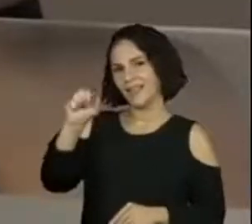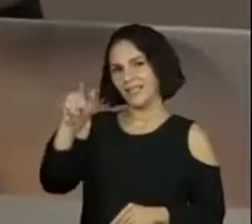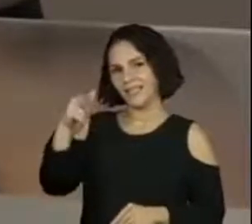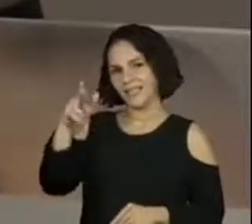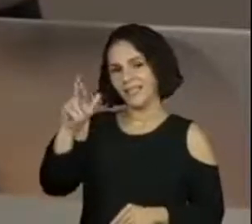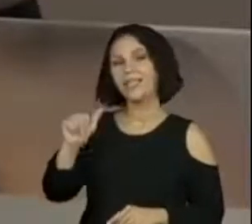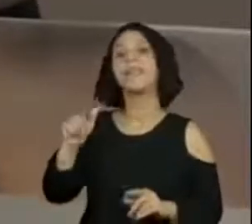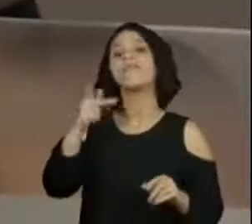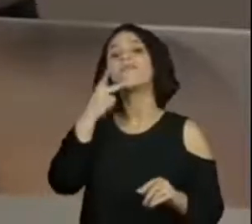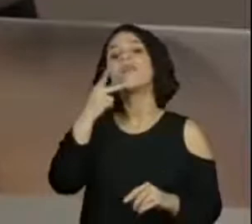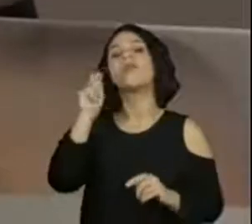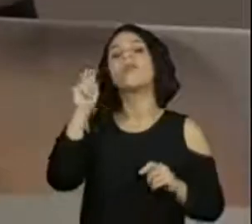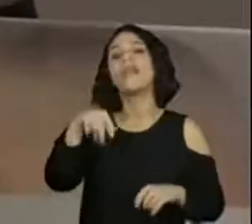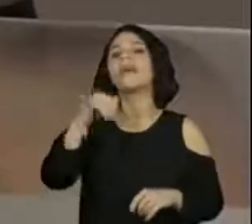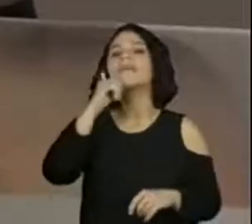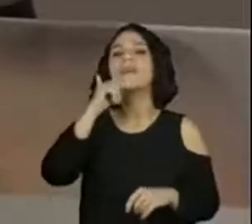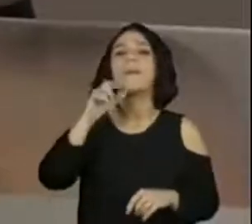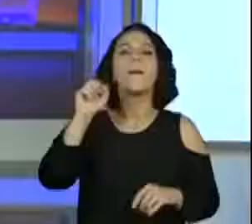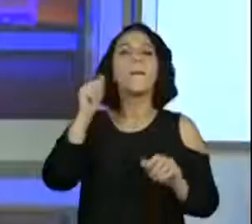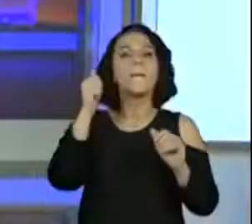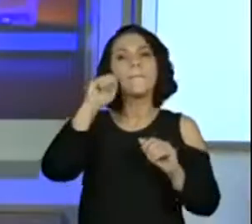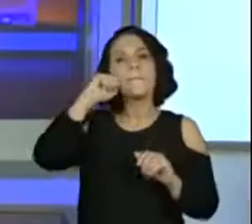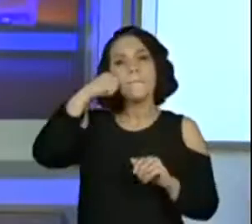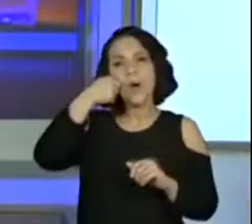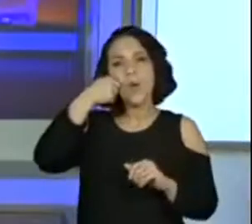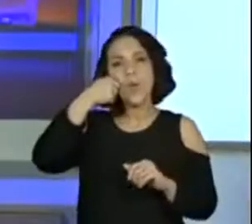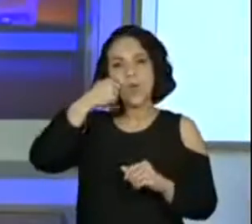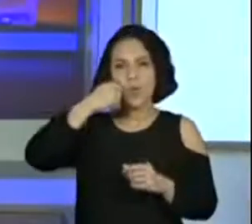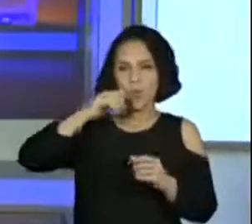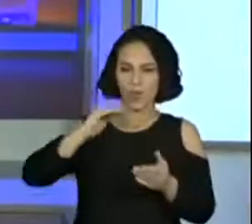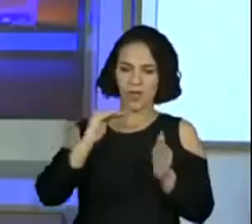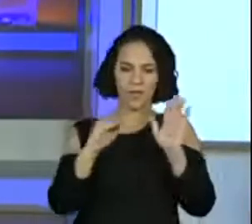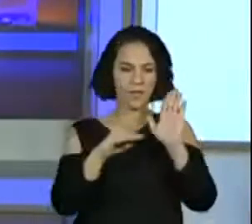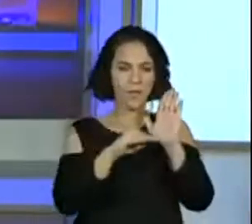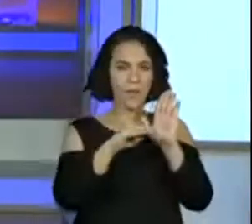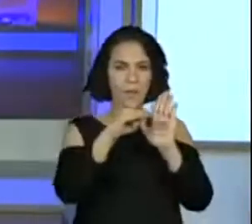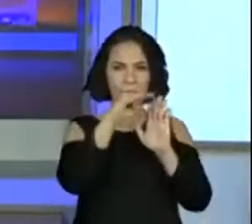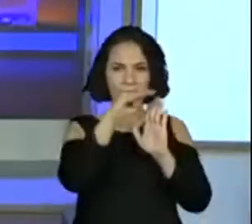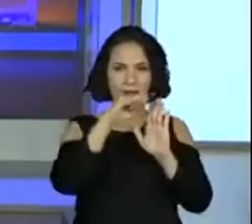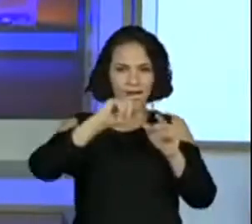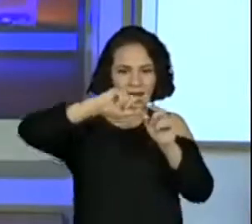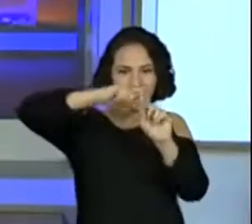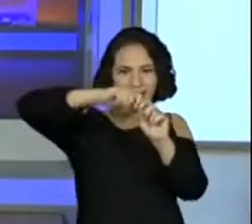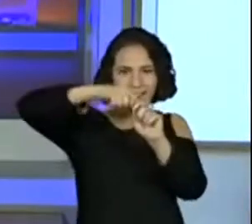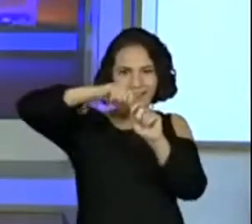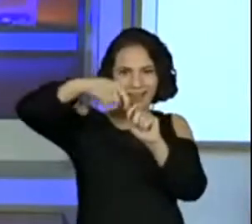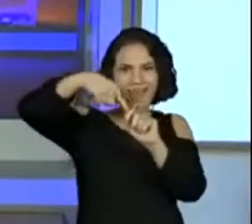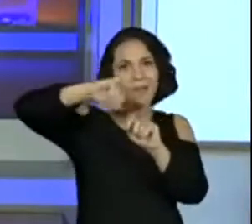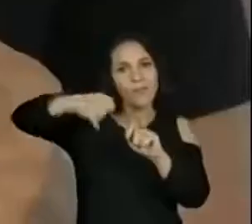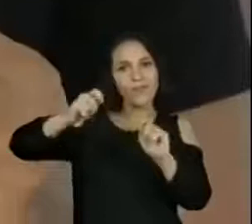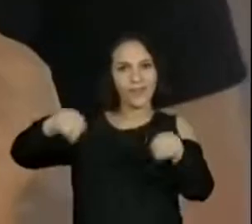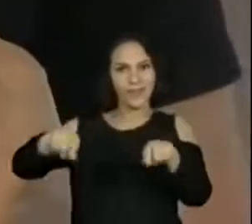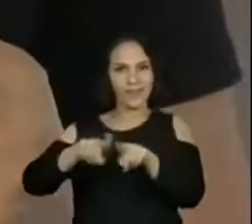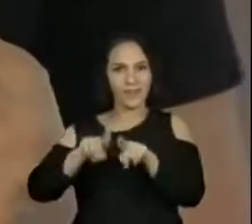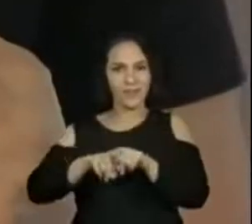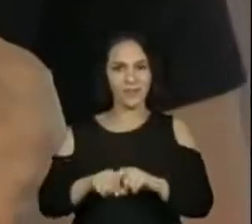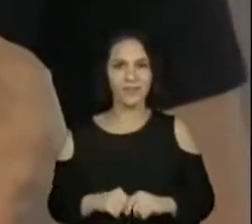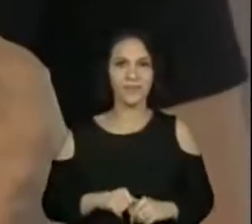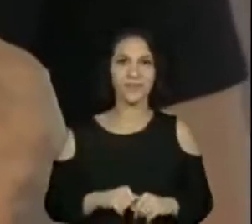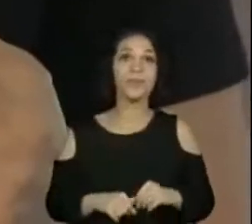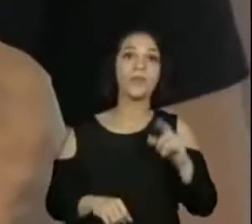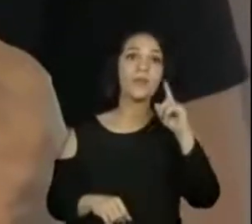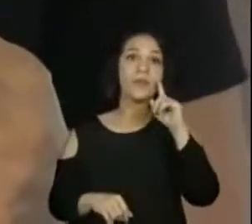de forma para prender. Pode ser. Isso aí, o arame do pão, né? Olha lá, e você marca mais ou